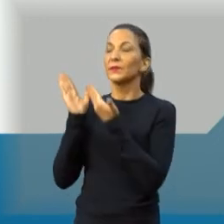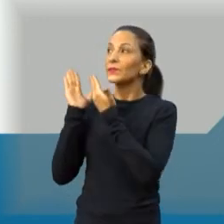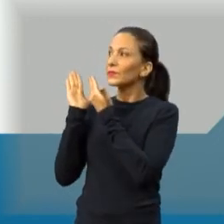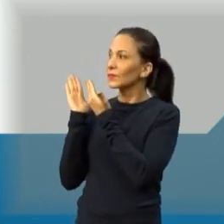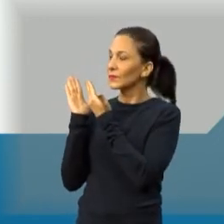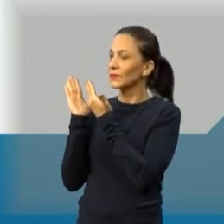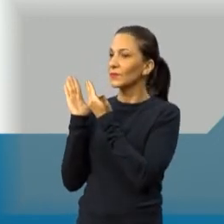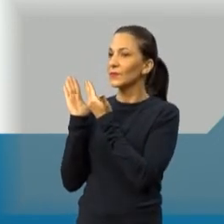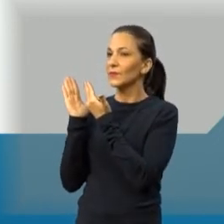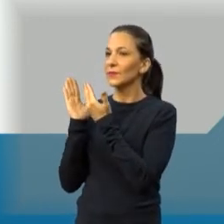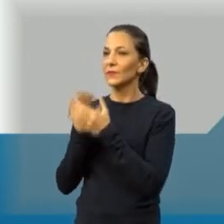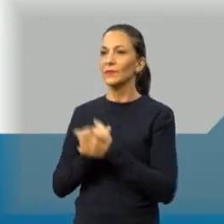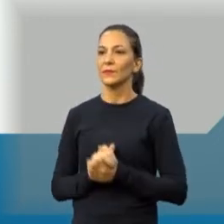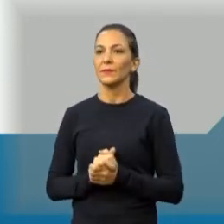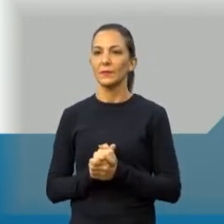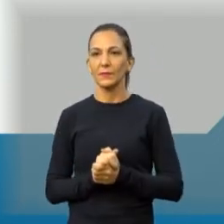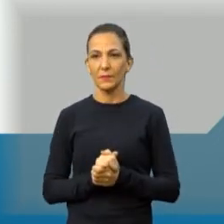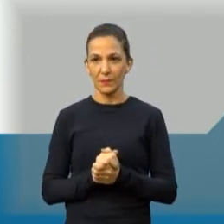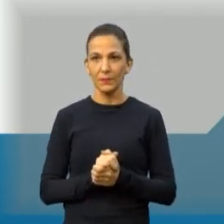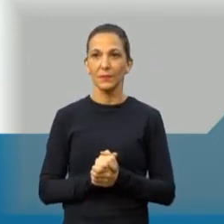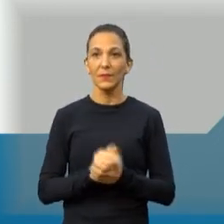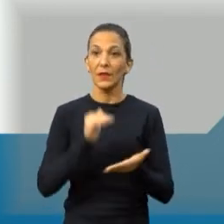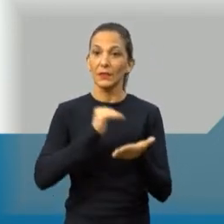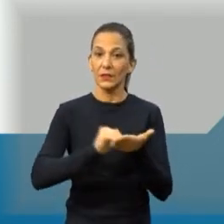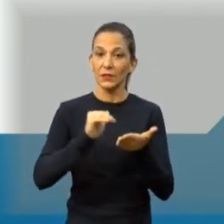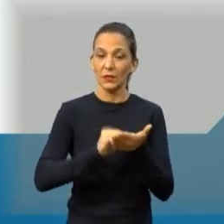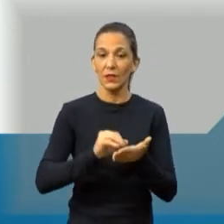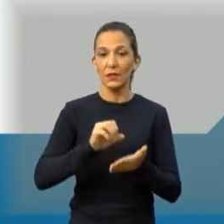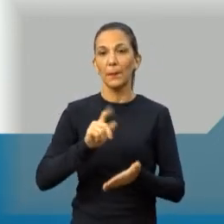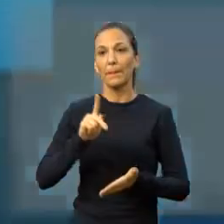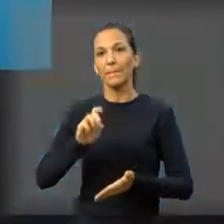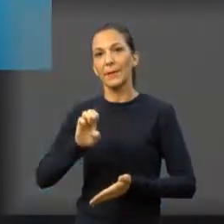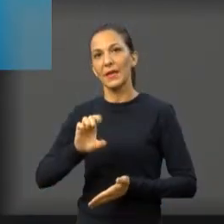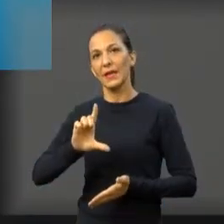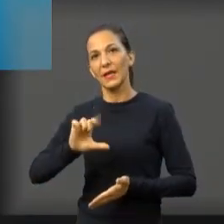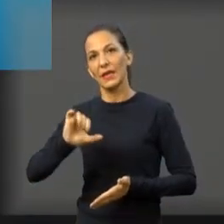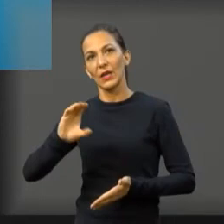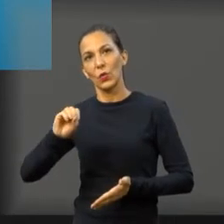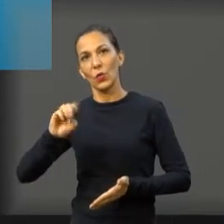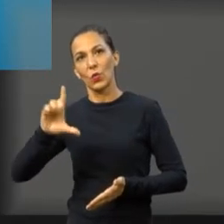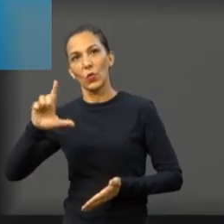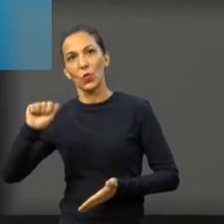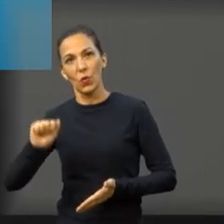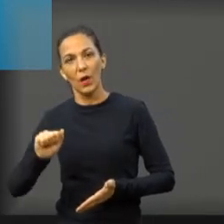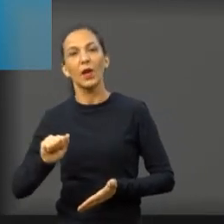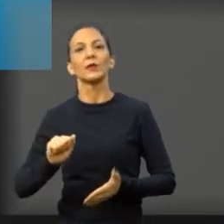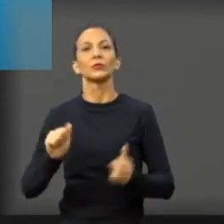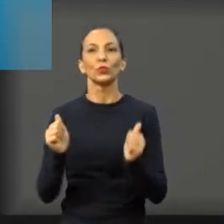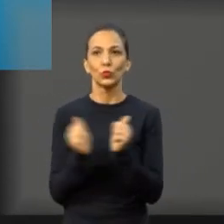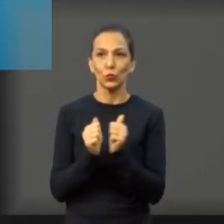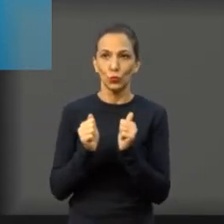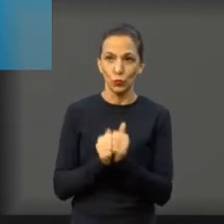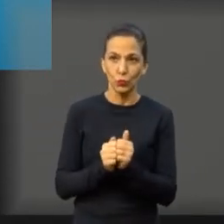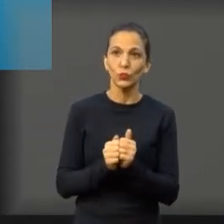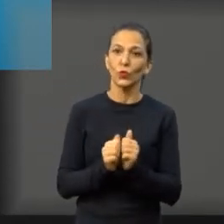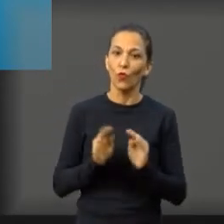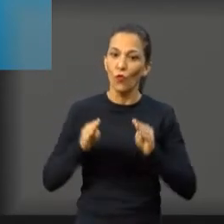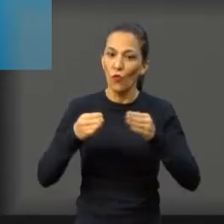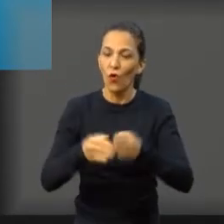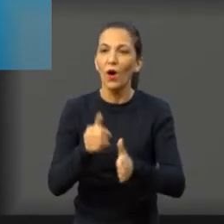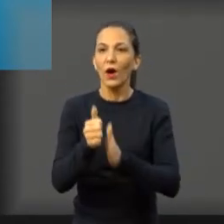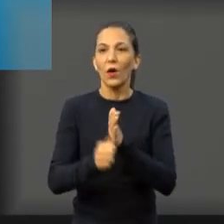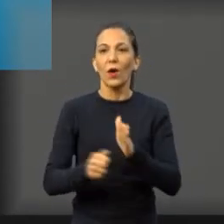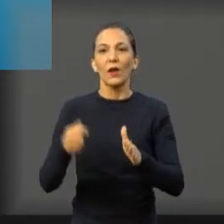tivemos aí o serviço realizado pelo nosso secretário Sérgio película continuamos lutando pela nossa cidade estive também São Paulo